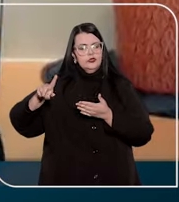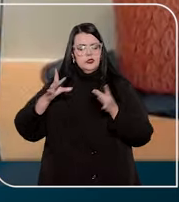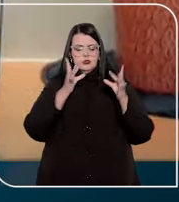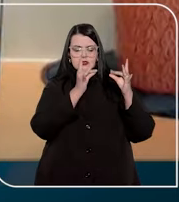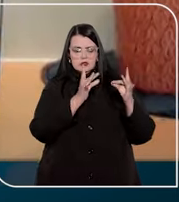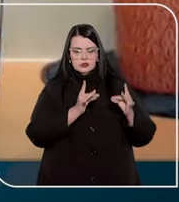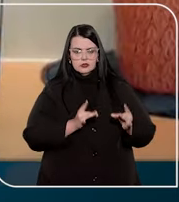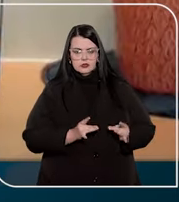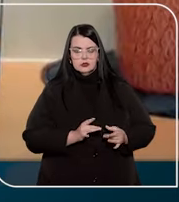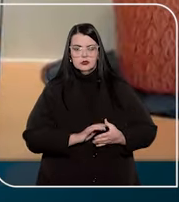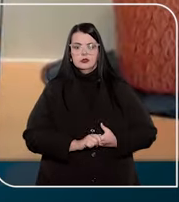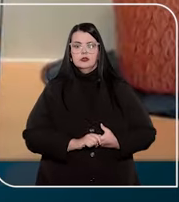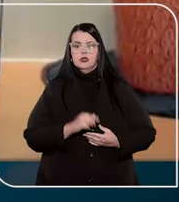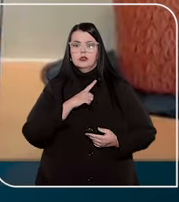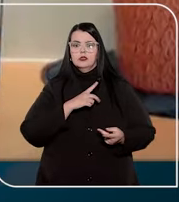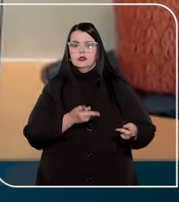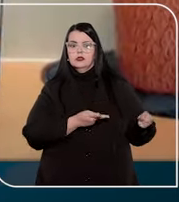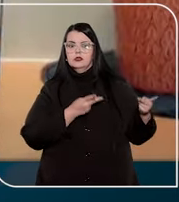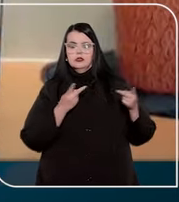E eu vou trazer aqui